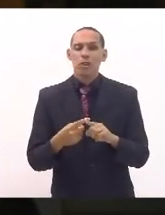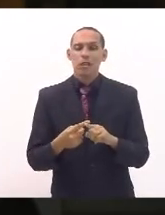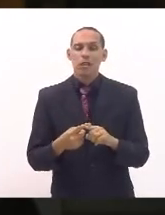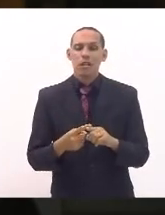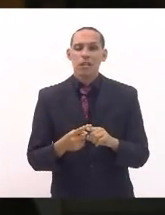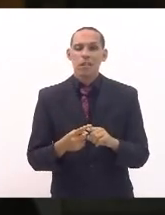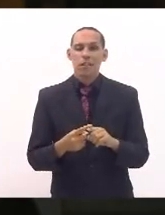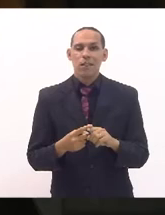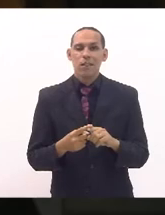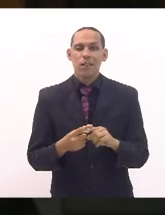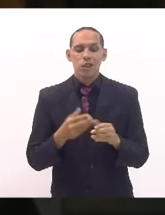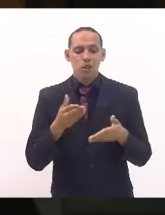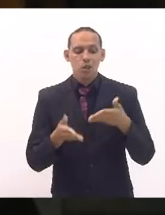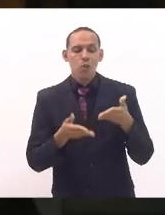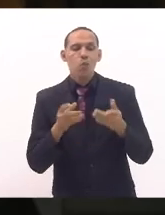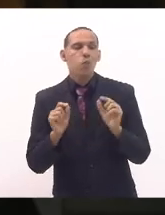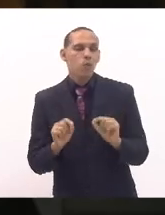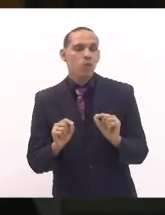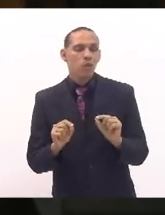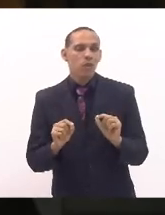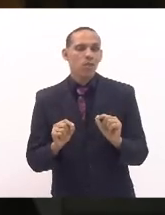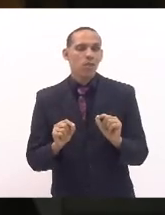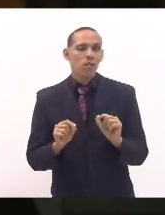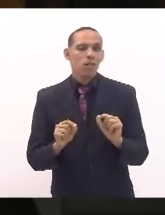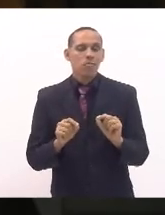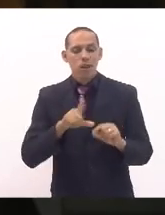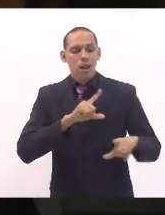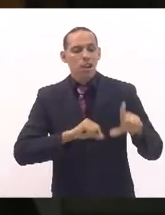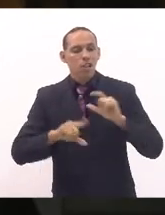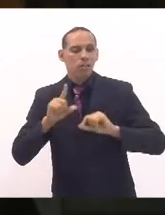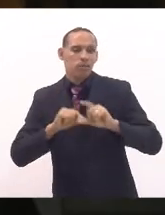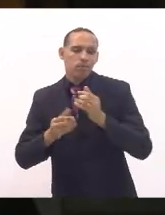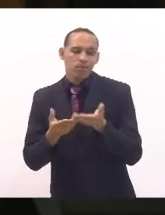exatamente, né, dessas escolhas